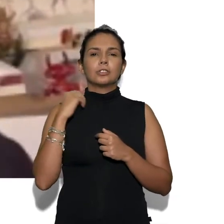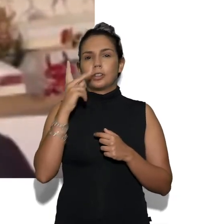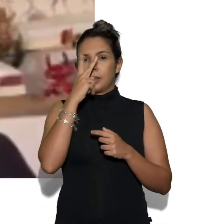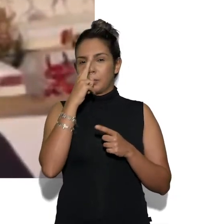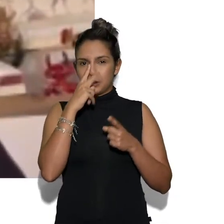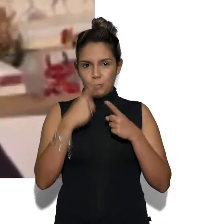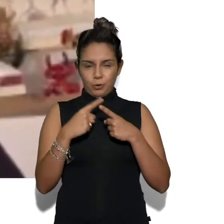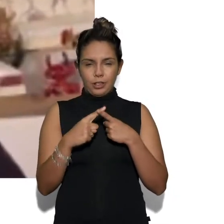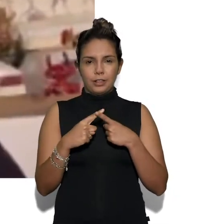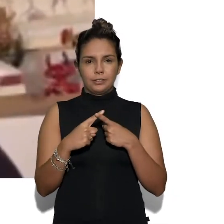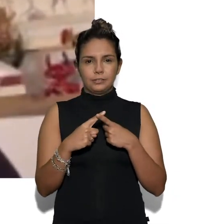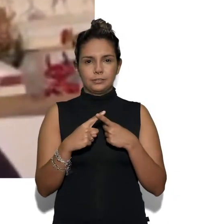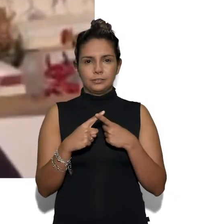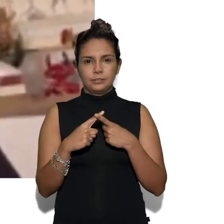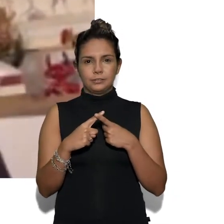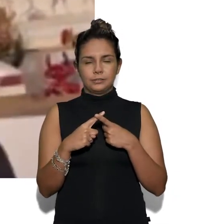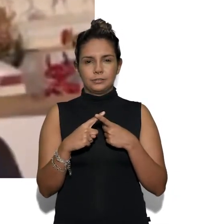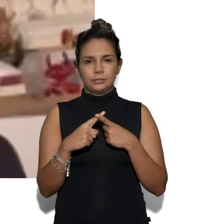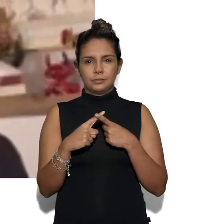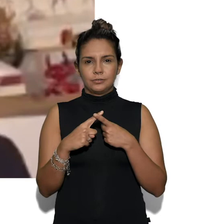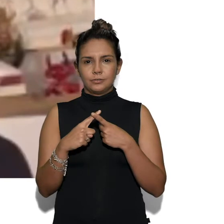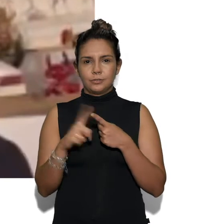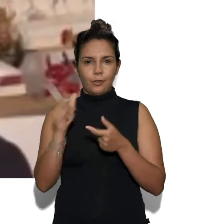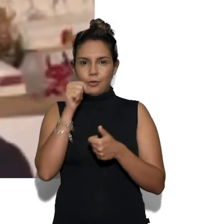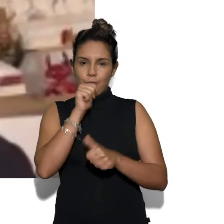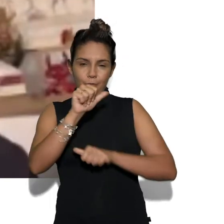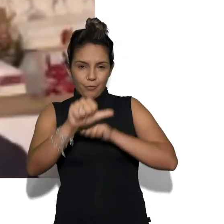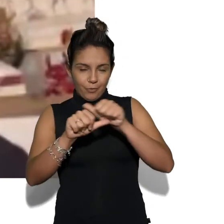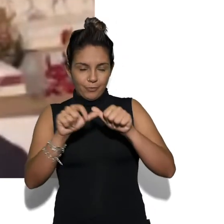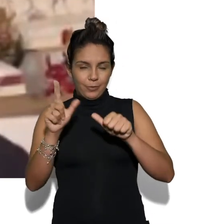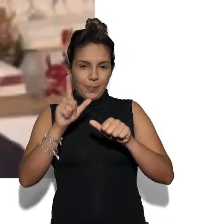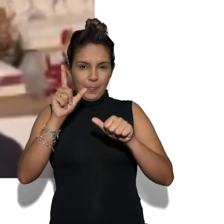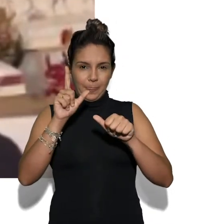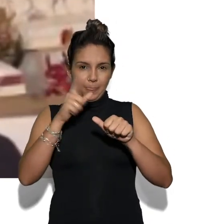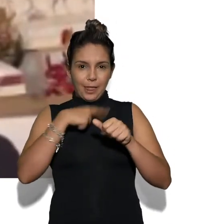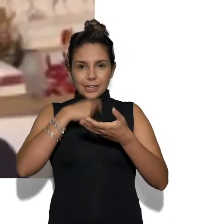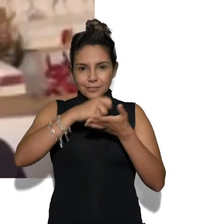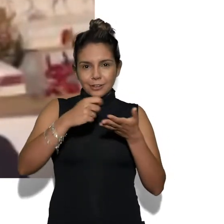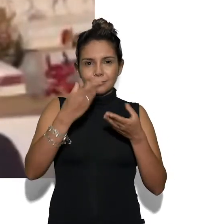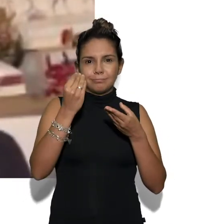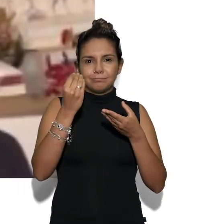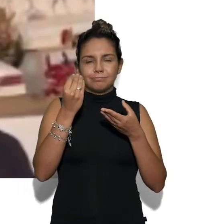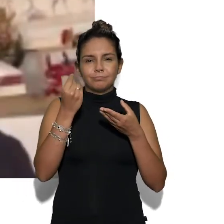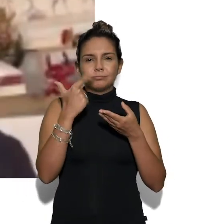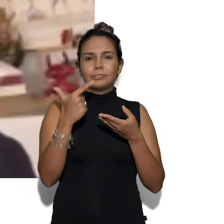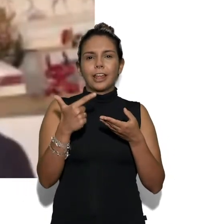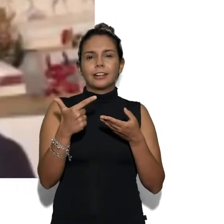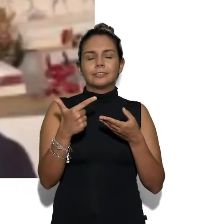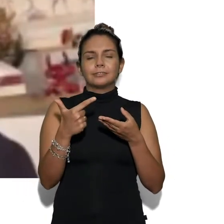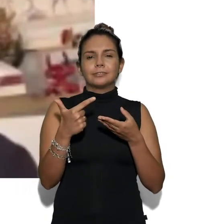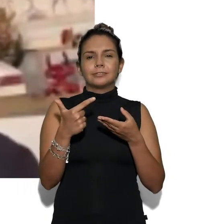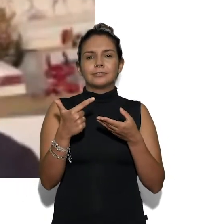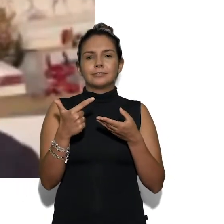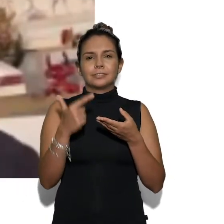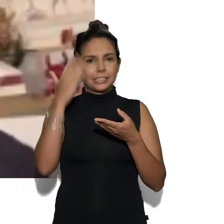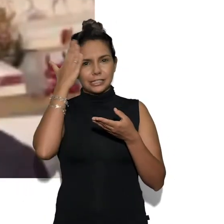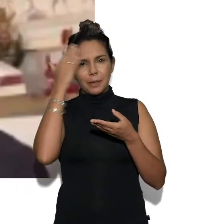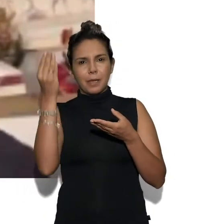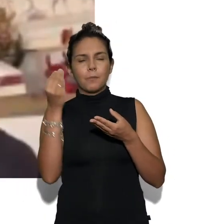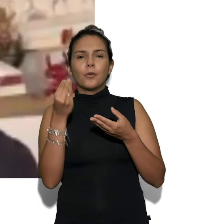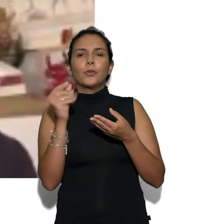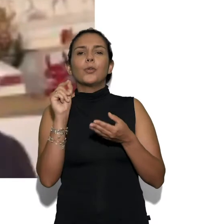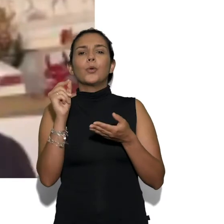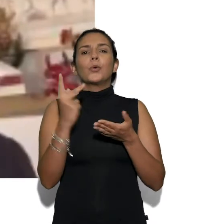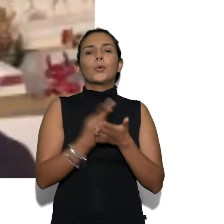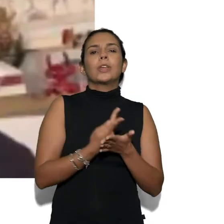porque foi tão inelutável, ele foi escrito de uma forma tão inelutável, tão sem saber muito bem o